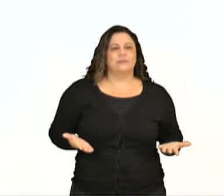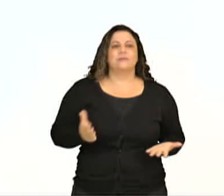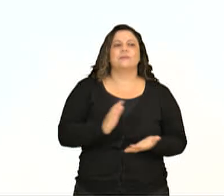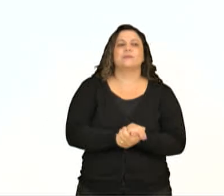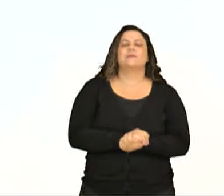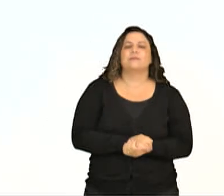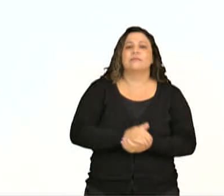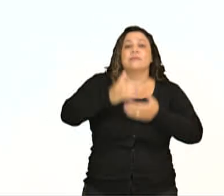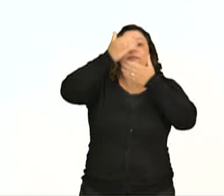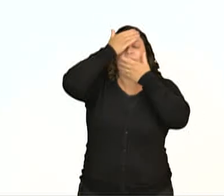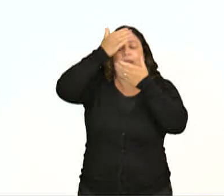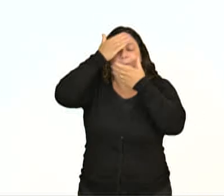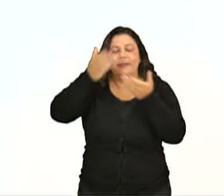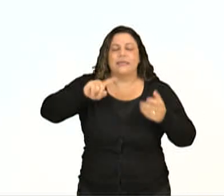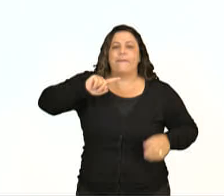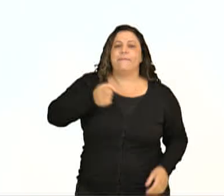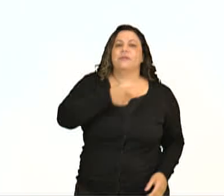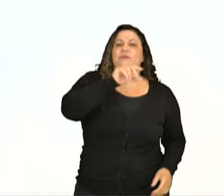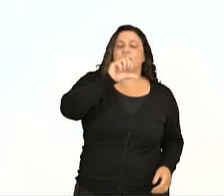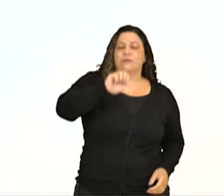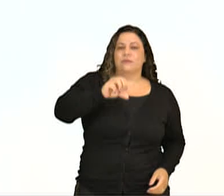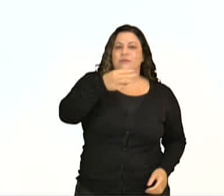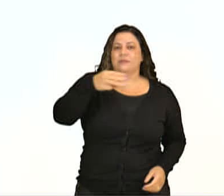anos 1930 e